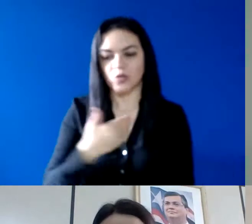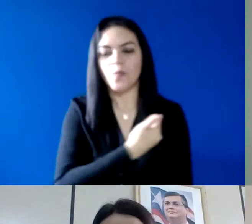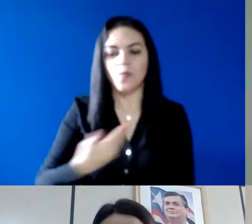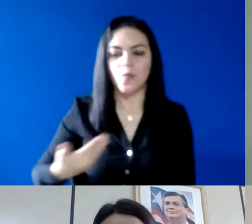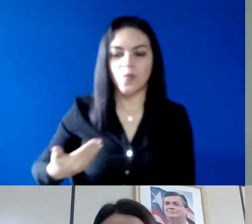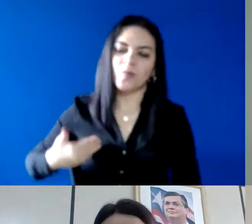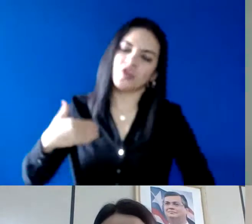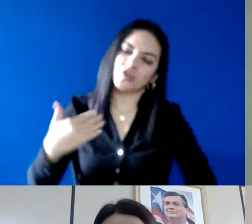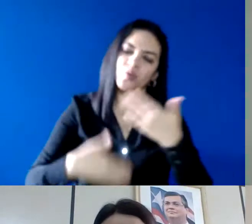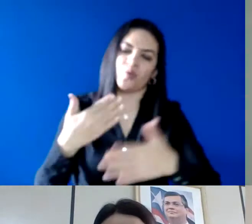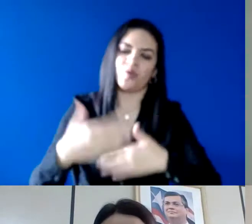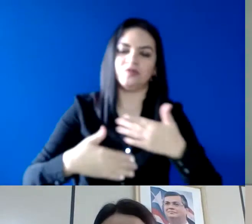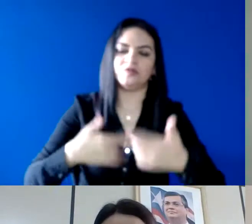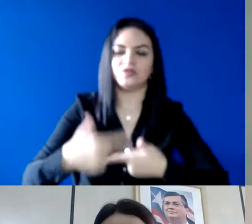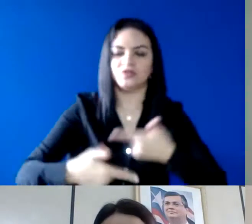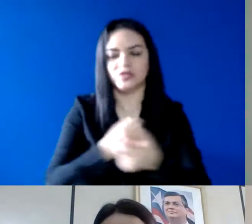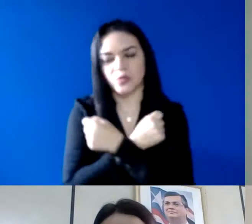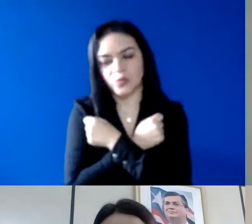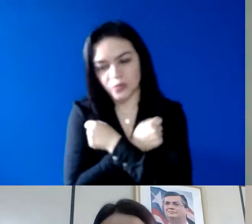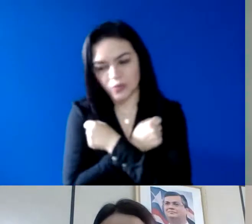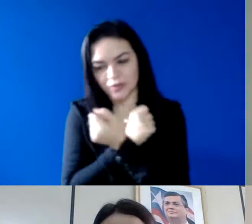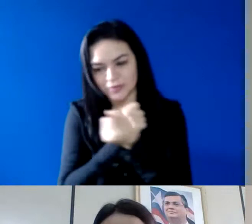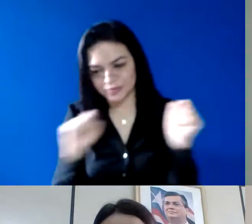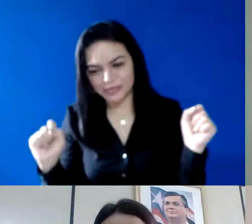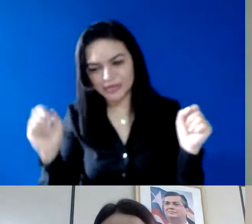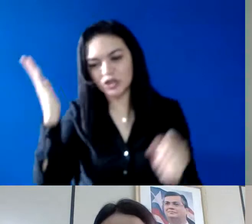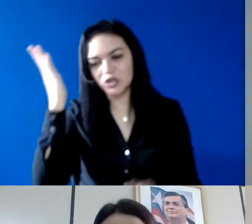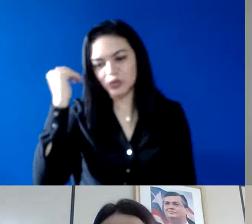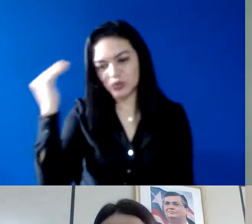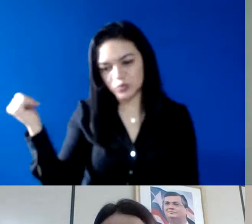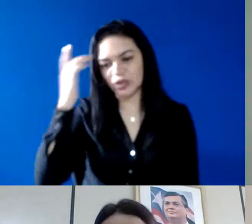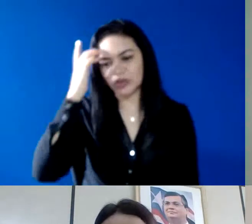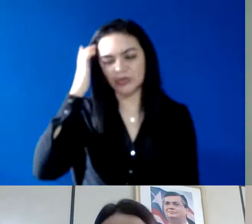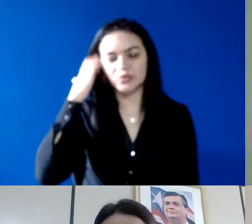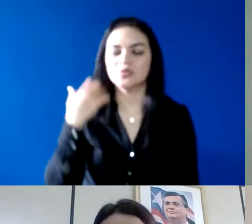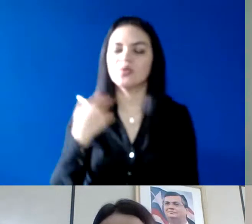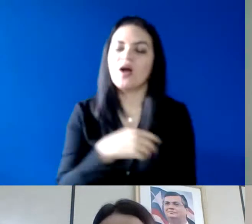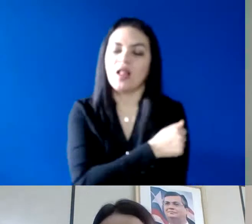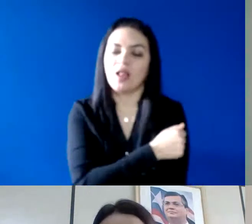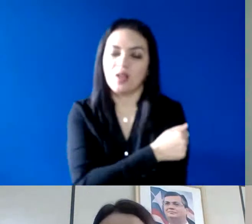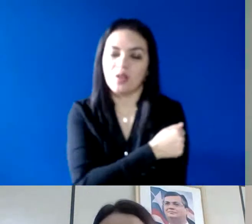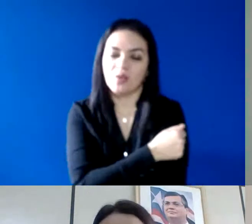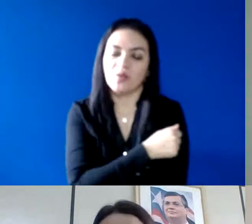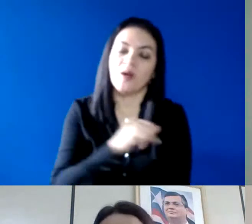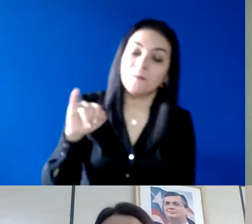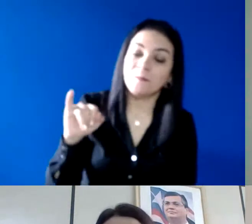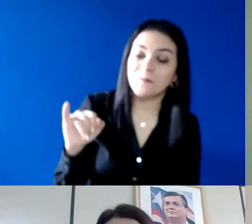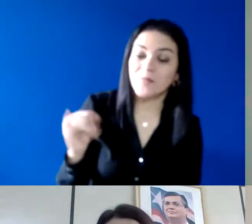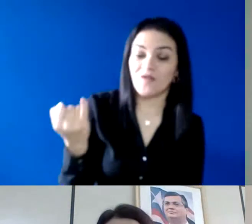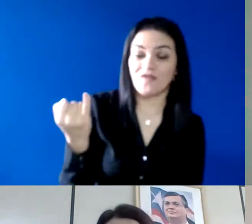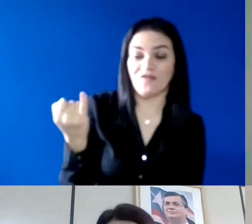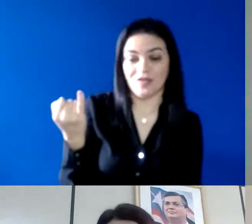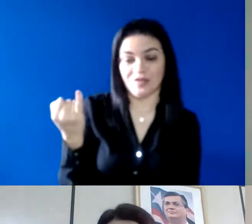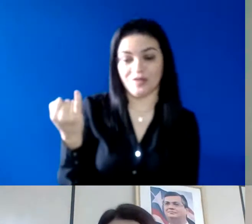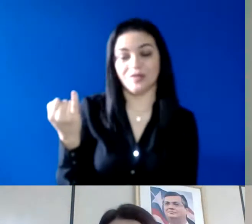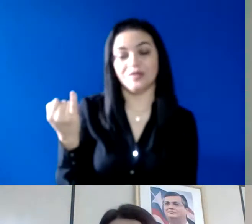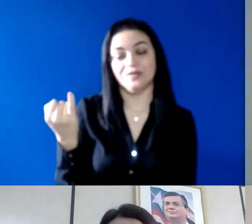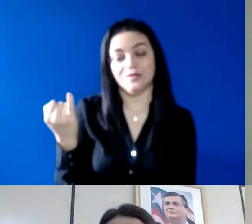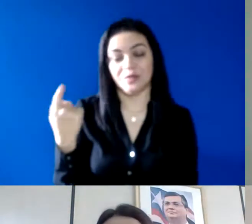suas atividades. Um grande abraço, sucesso, alunos, aproveitem que